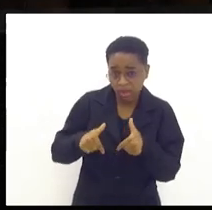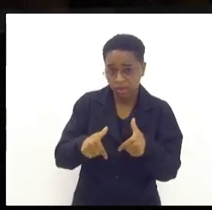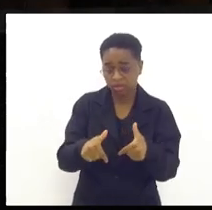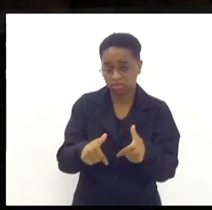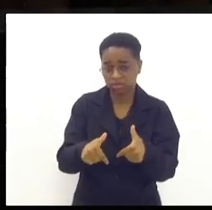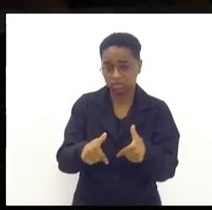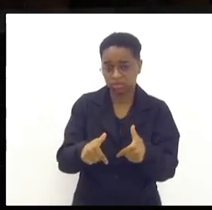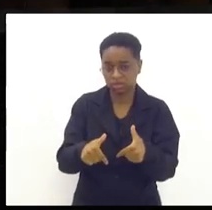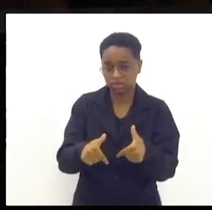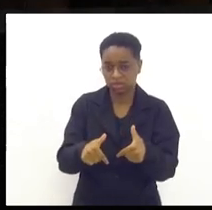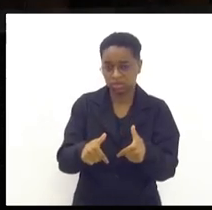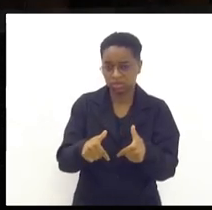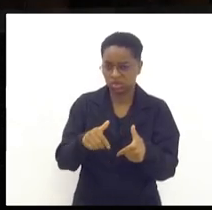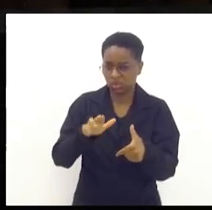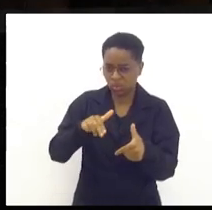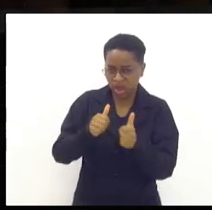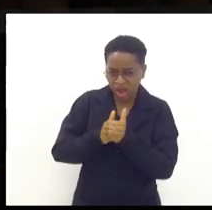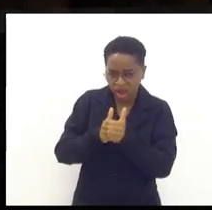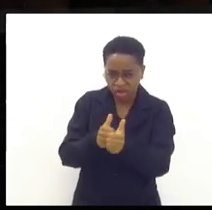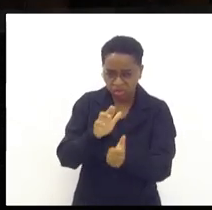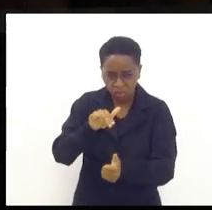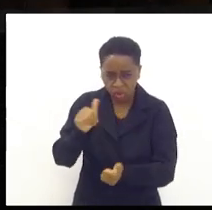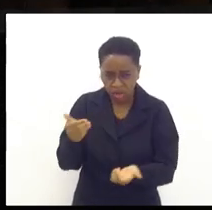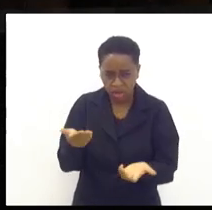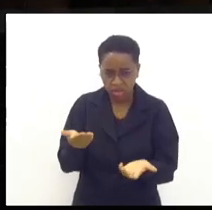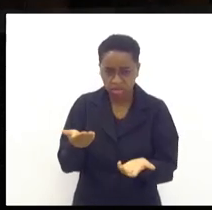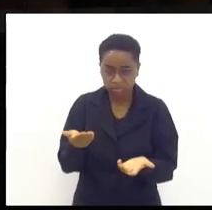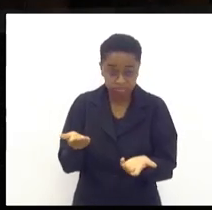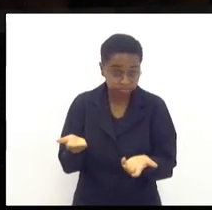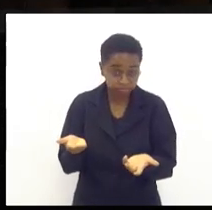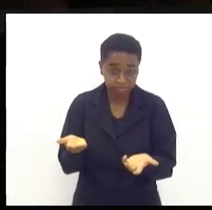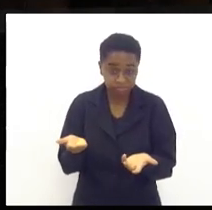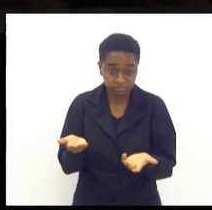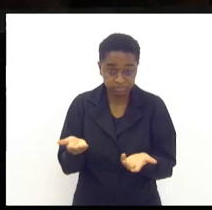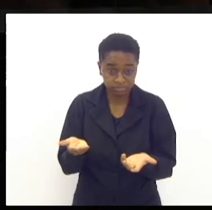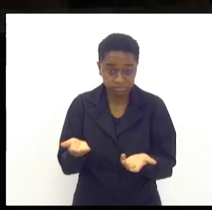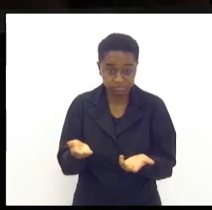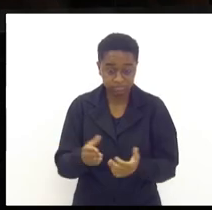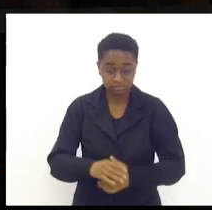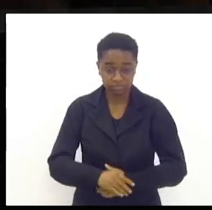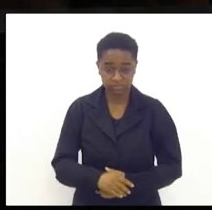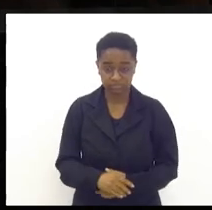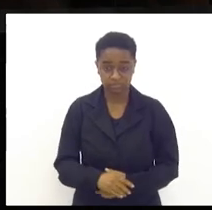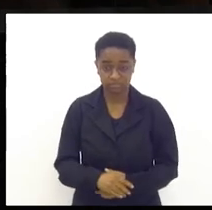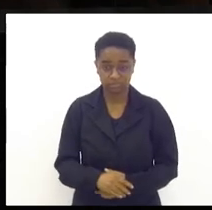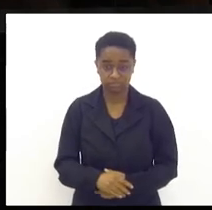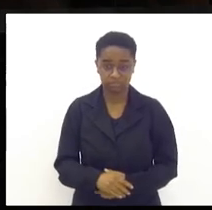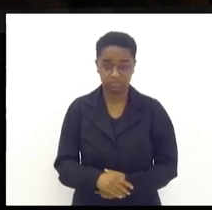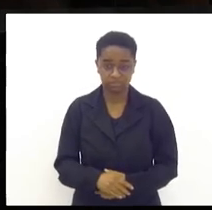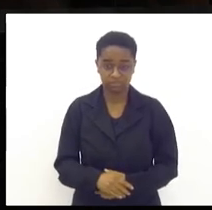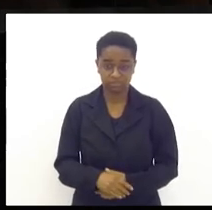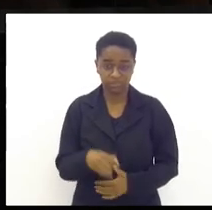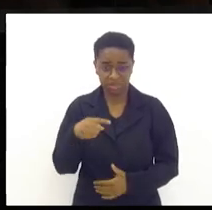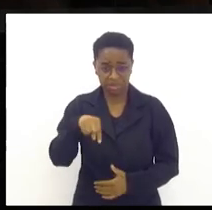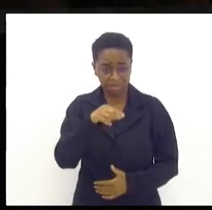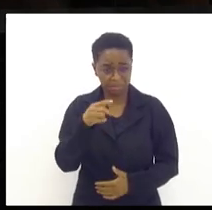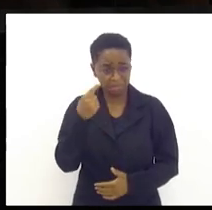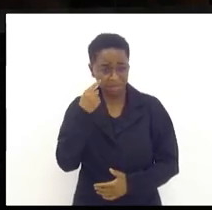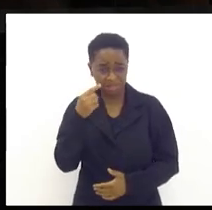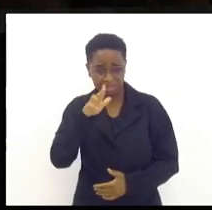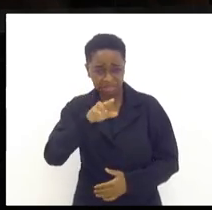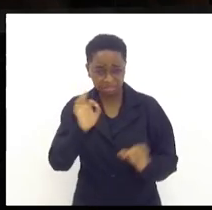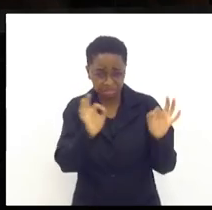não iria acompanhar isso. e achar que ninguém ia notar que um